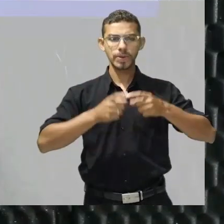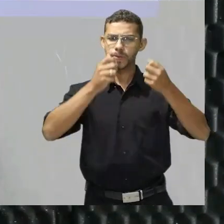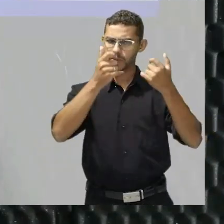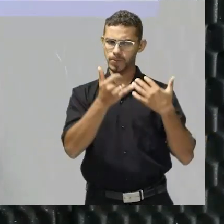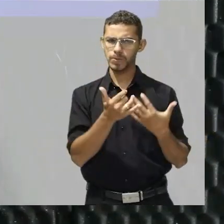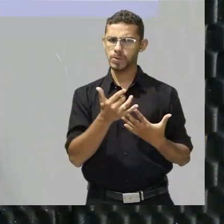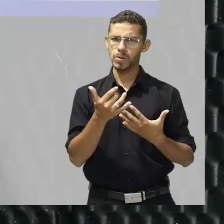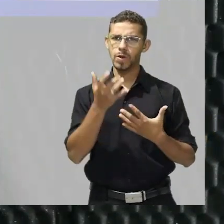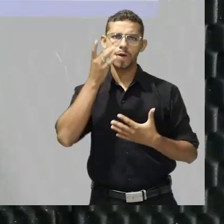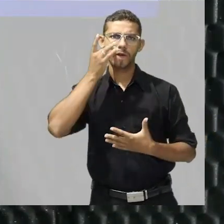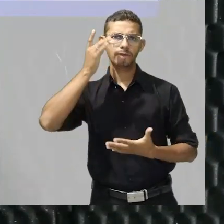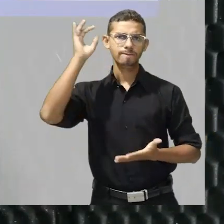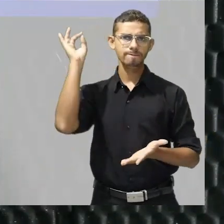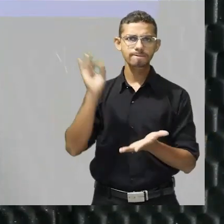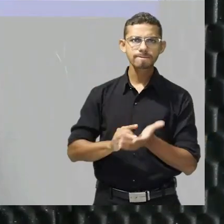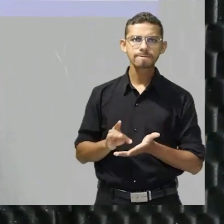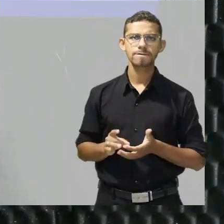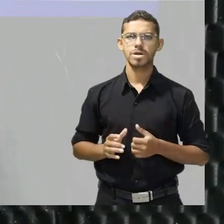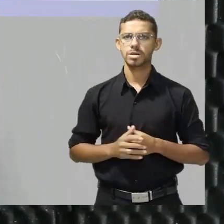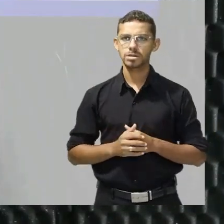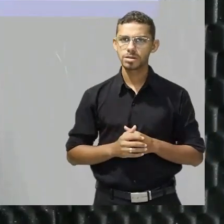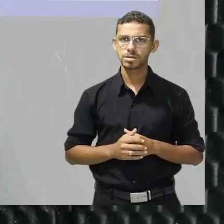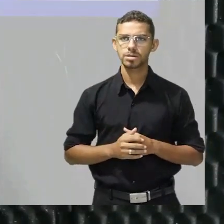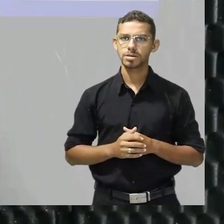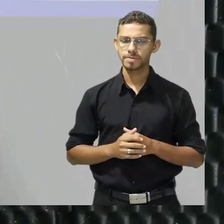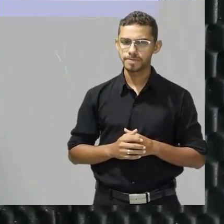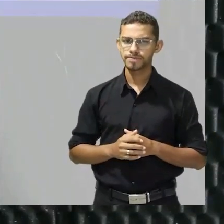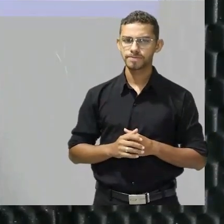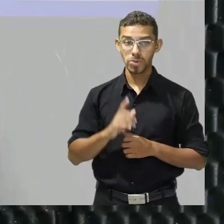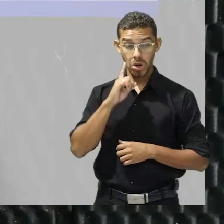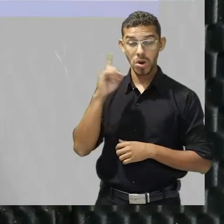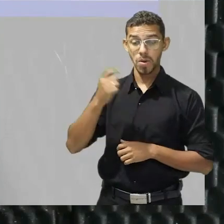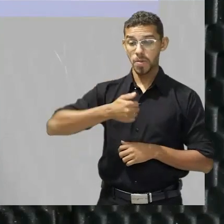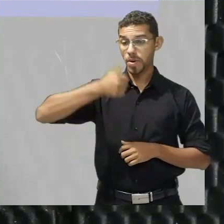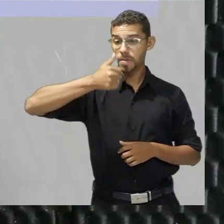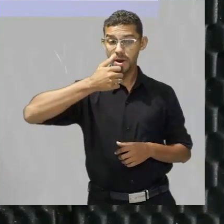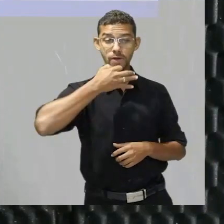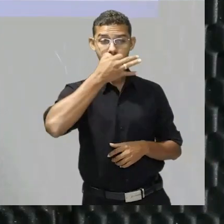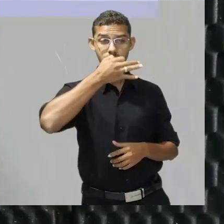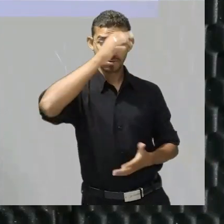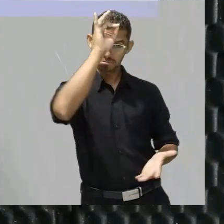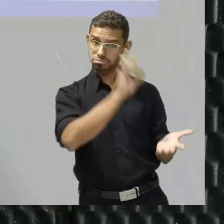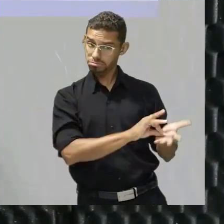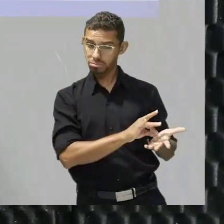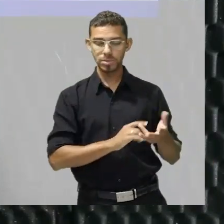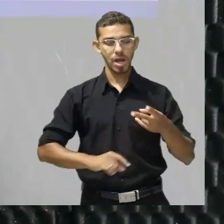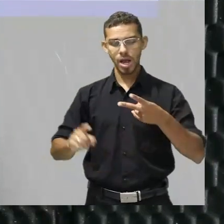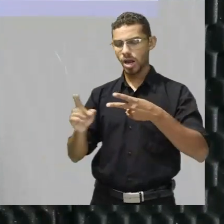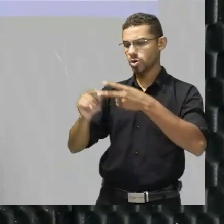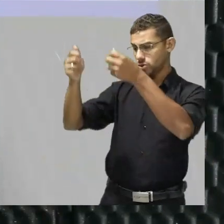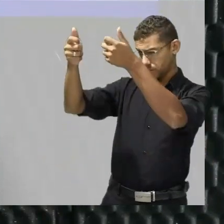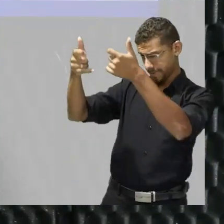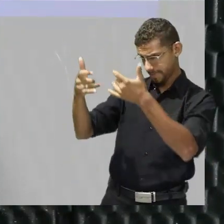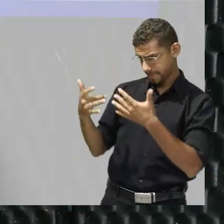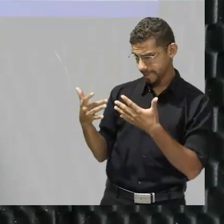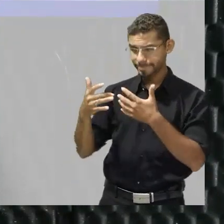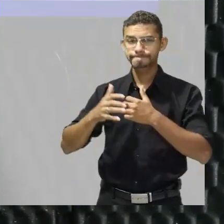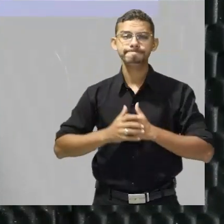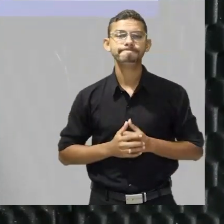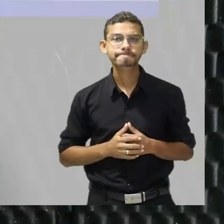verídica vou mostrar porque que ela é verdadeira então primeiro eu afirmei aí ele vem agora explicando né